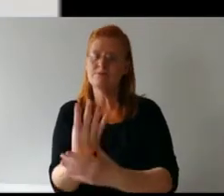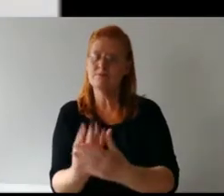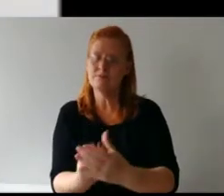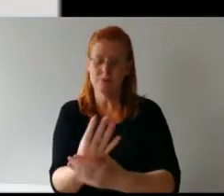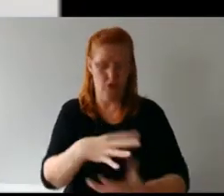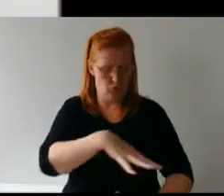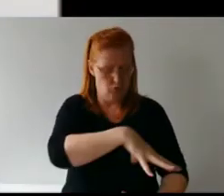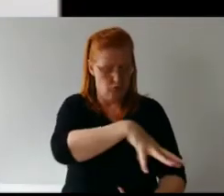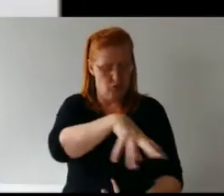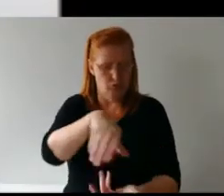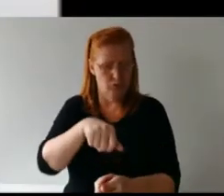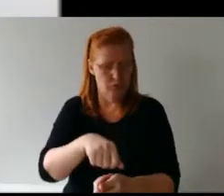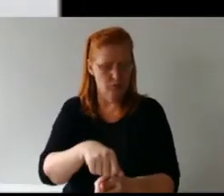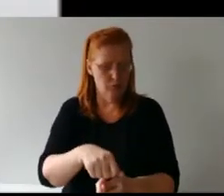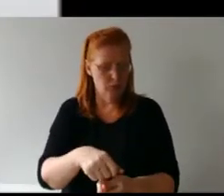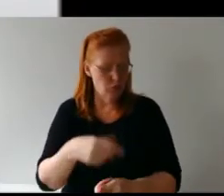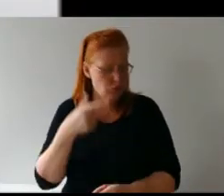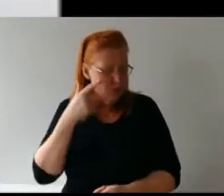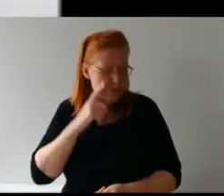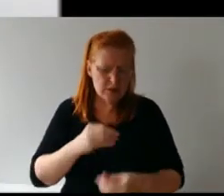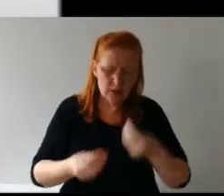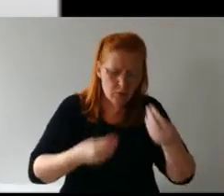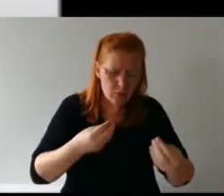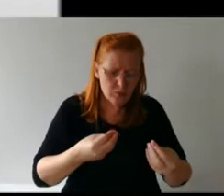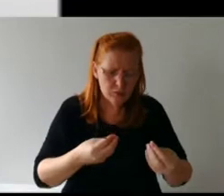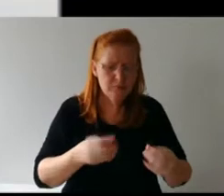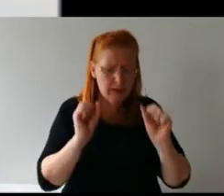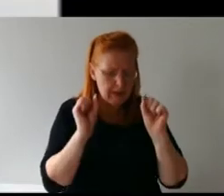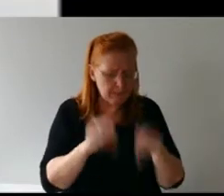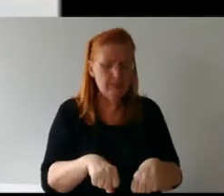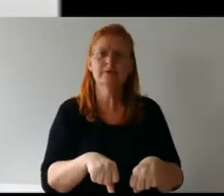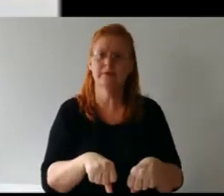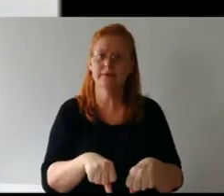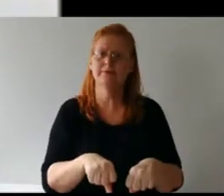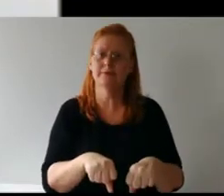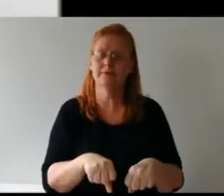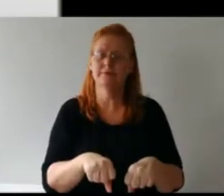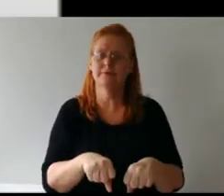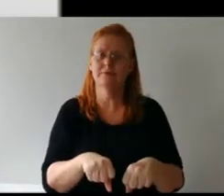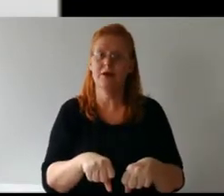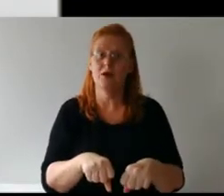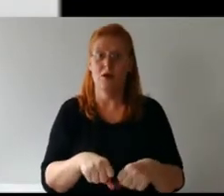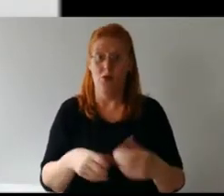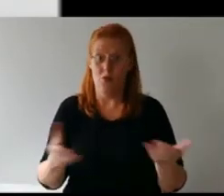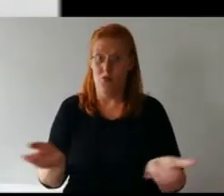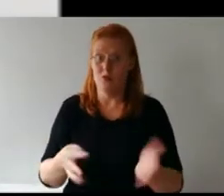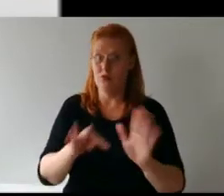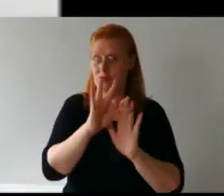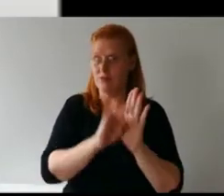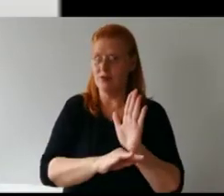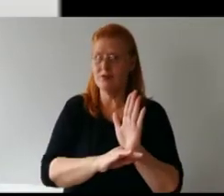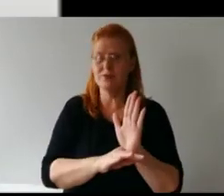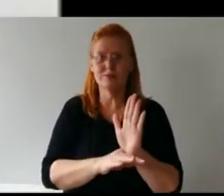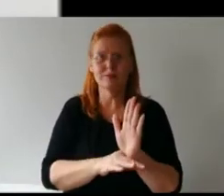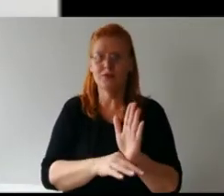construindo visões sobre o mundo a partir de várias possibilidades. E por